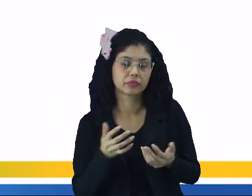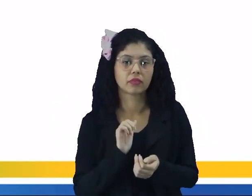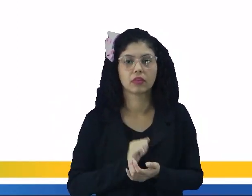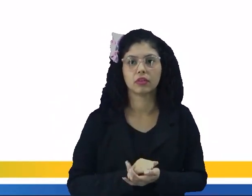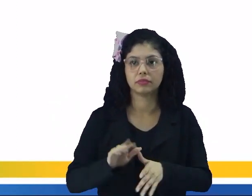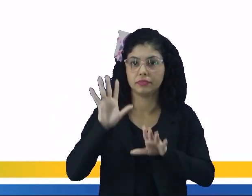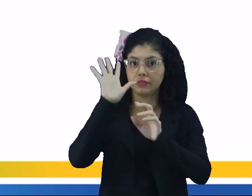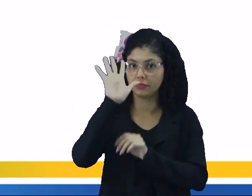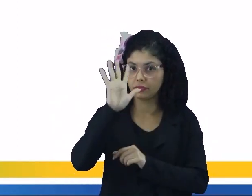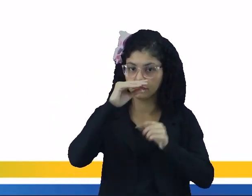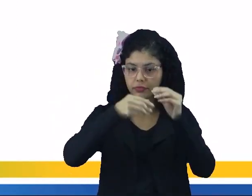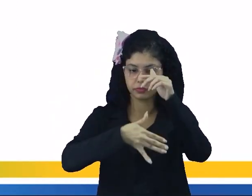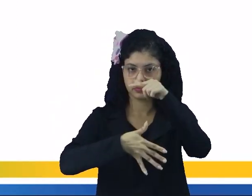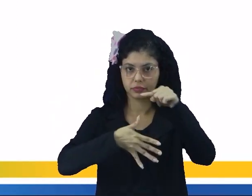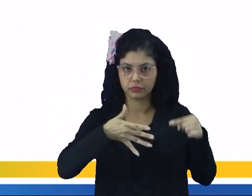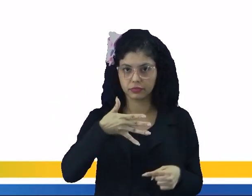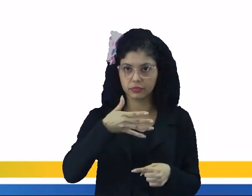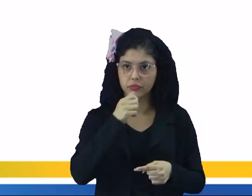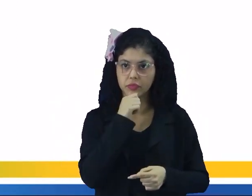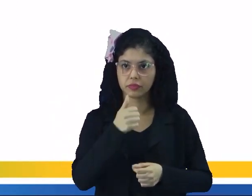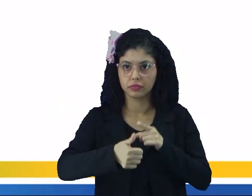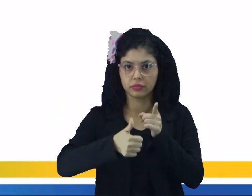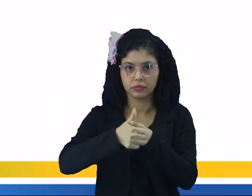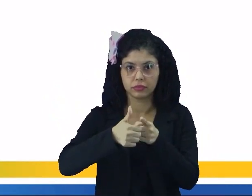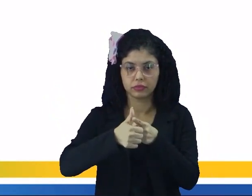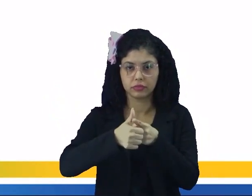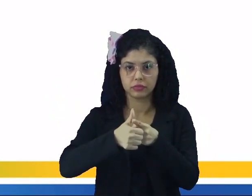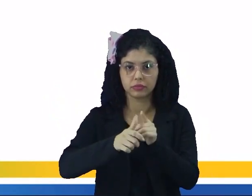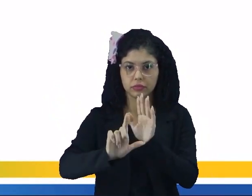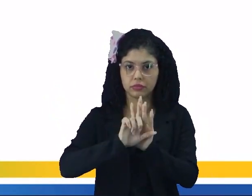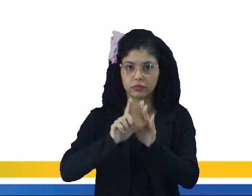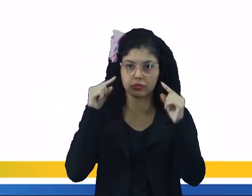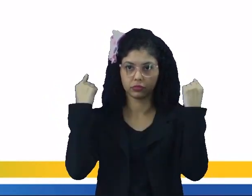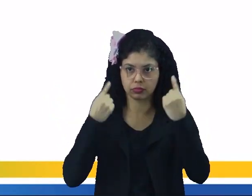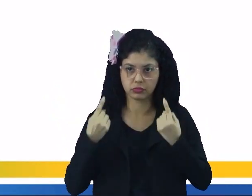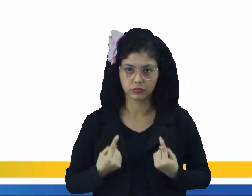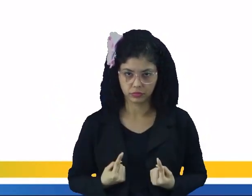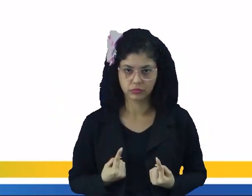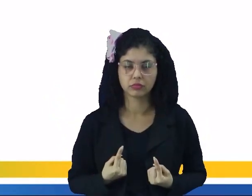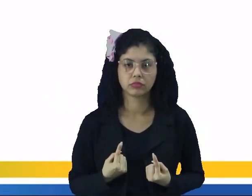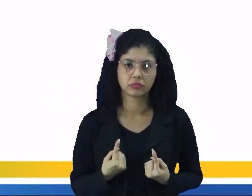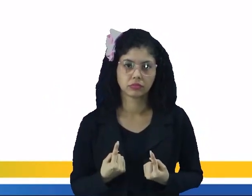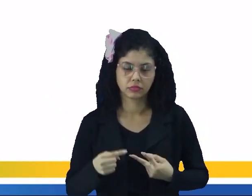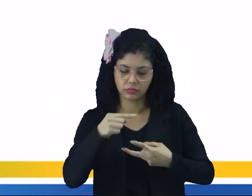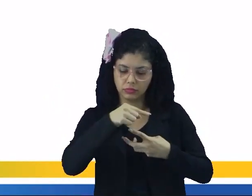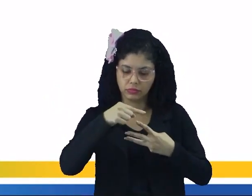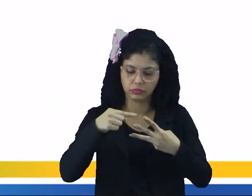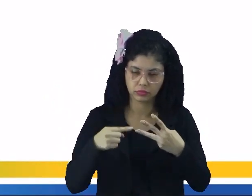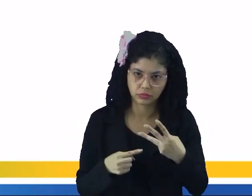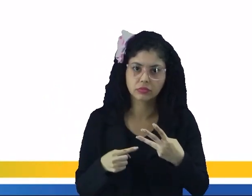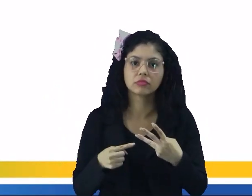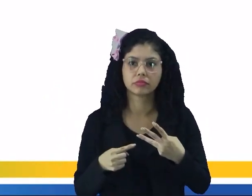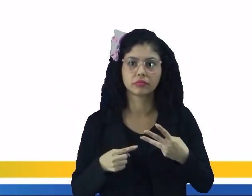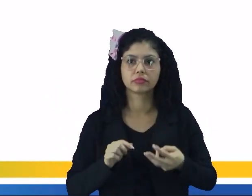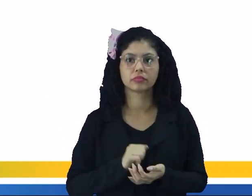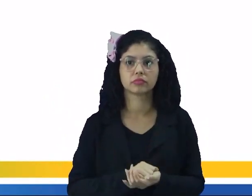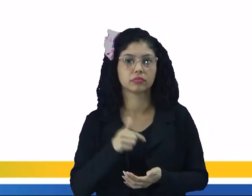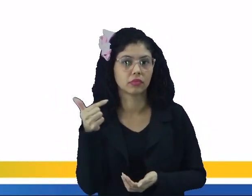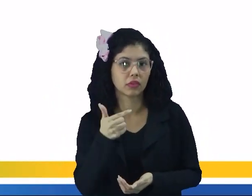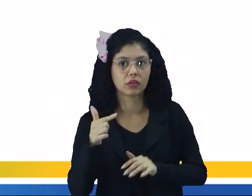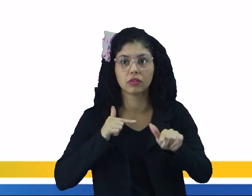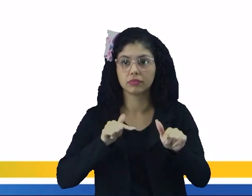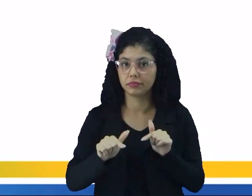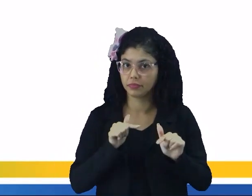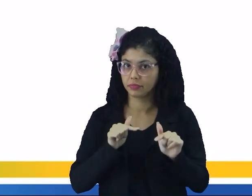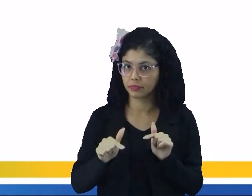pode destacar esses 5 pontos. Primeiro, leis de Newton. Nós vamos considerar aqui as 3 leis de Newton então. O